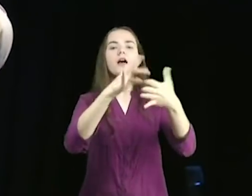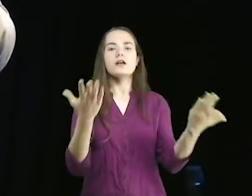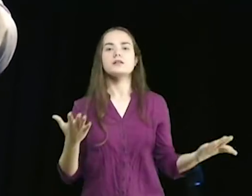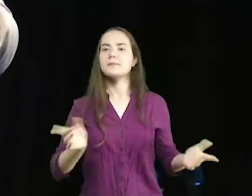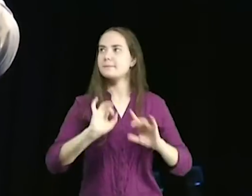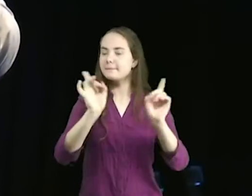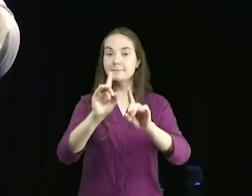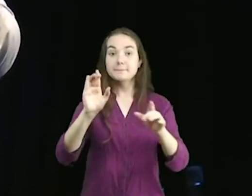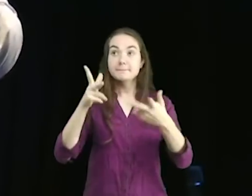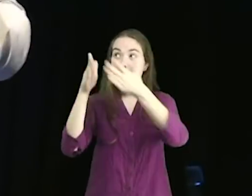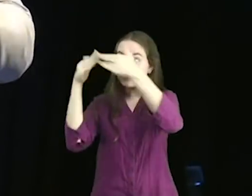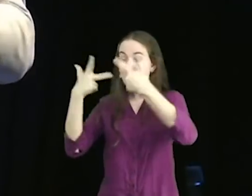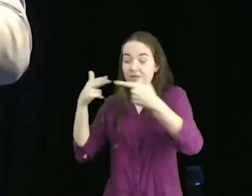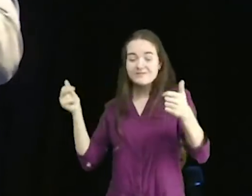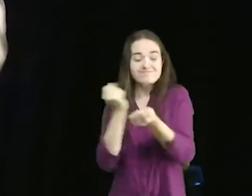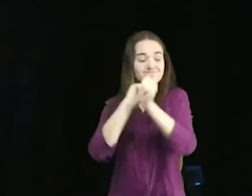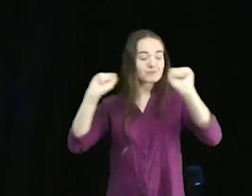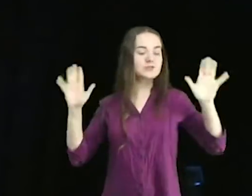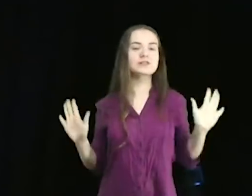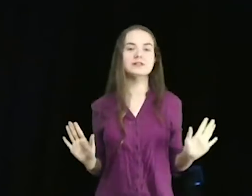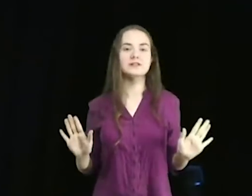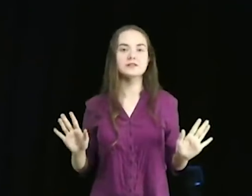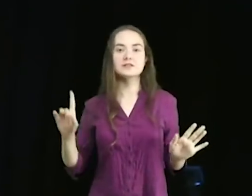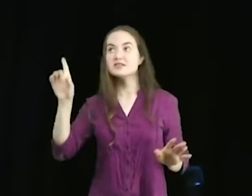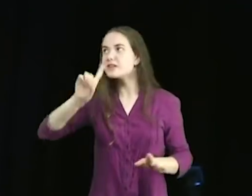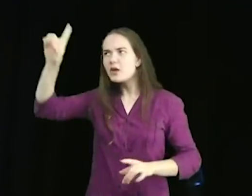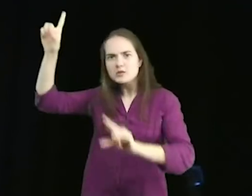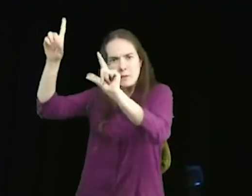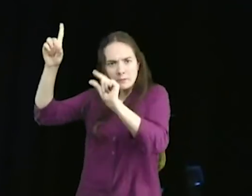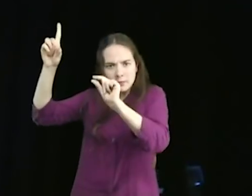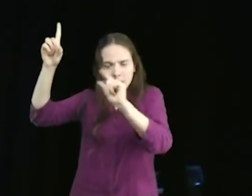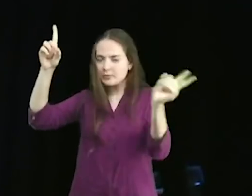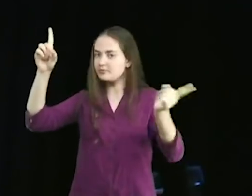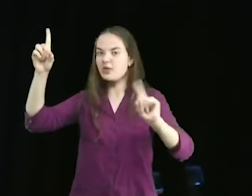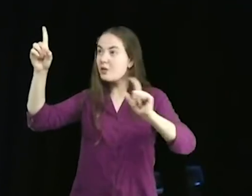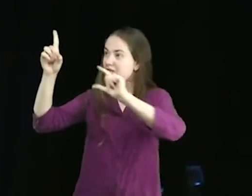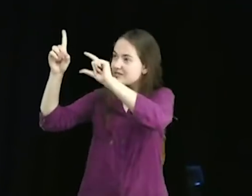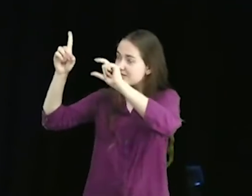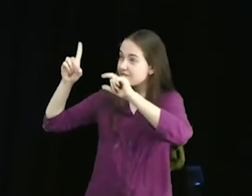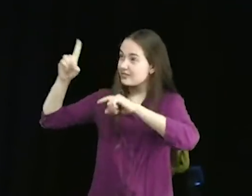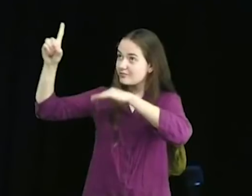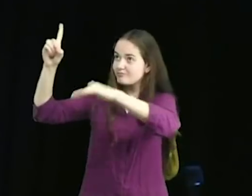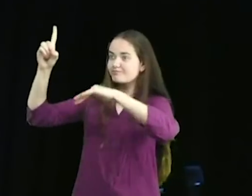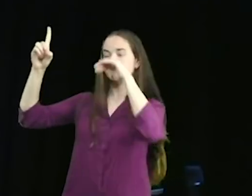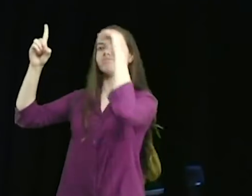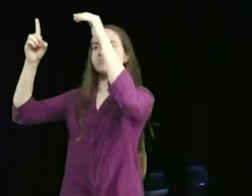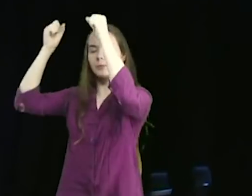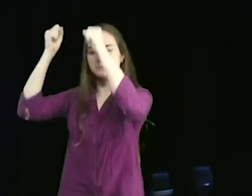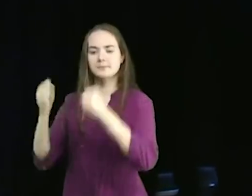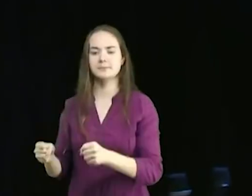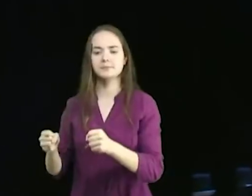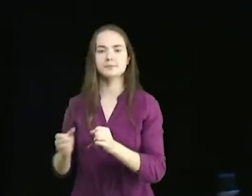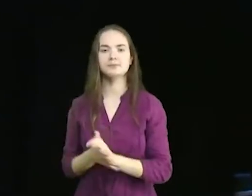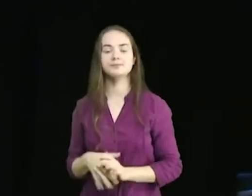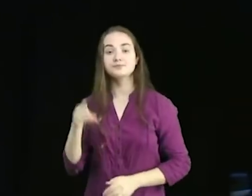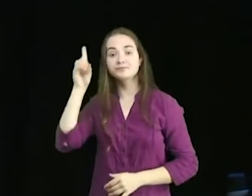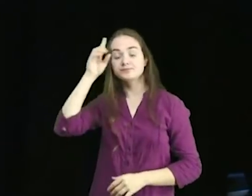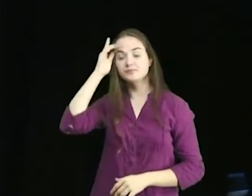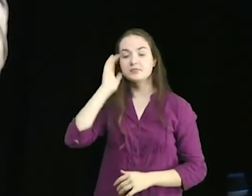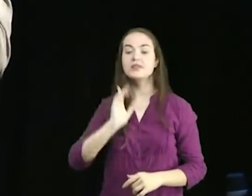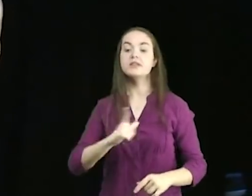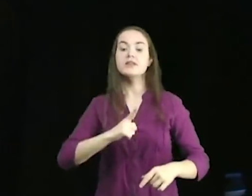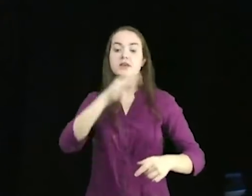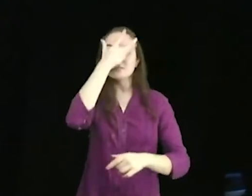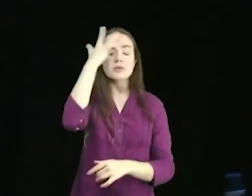impossível. Meu Deus não é um deusinho não, gente. Meu Deus é todo poderoso. E aí tem gente